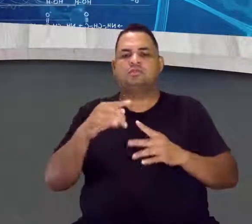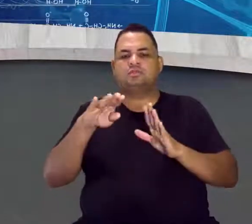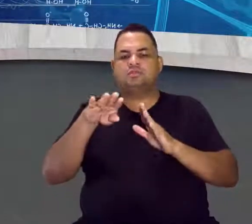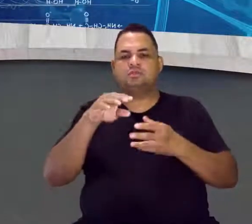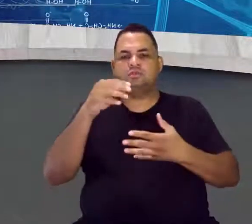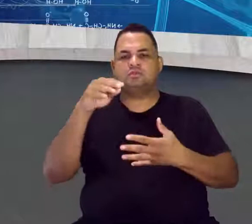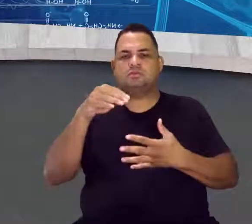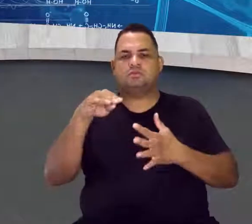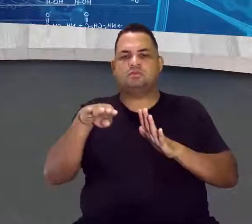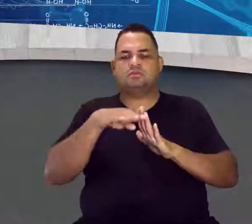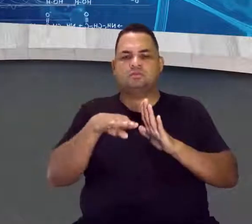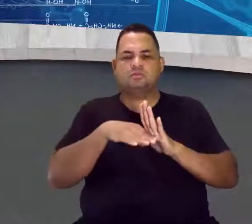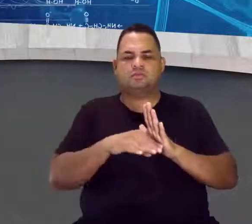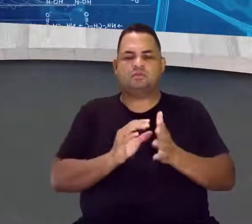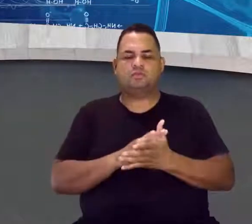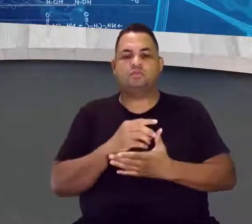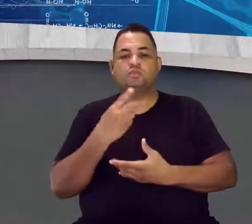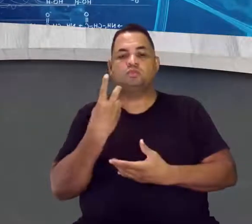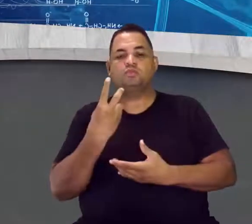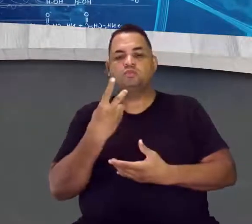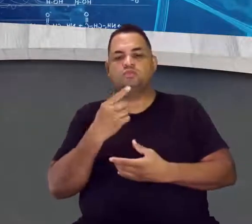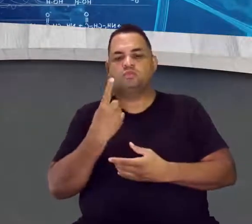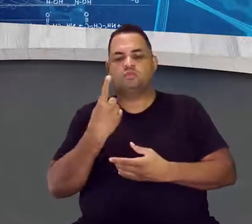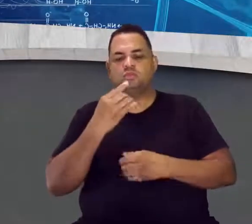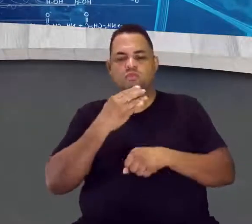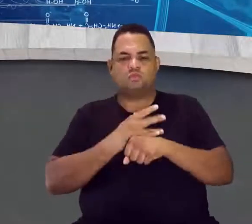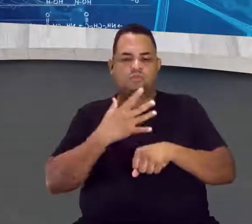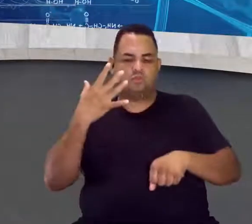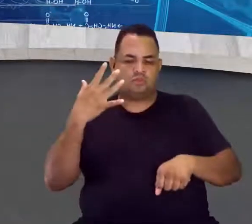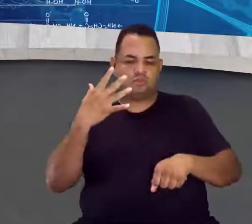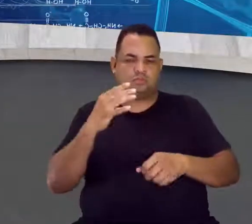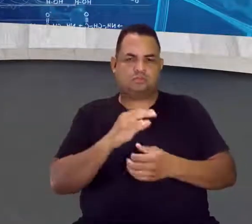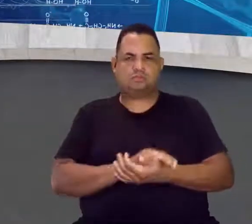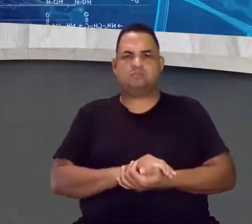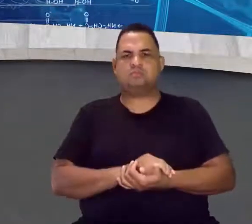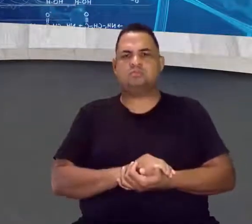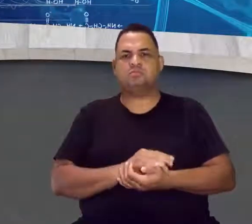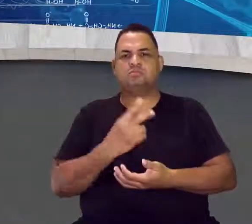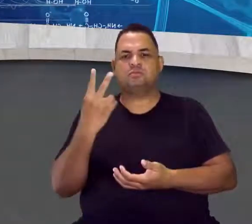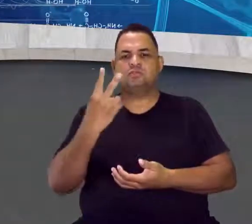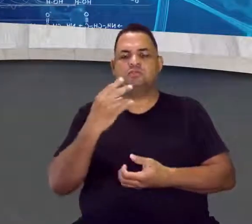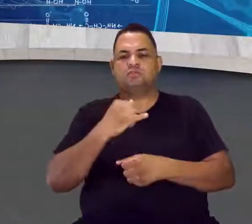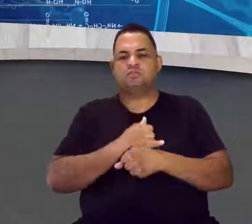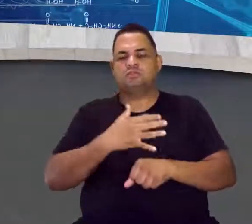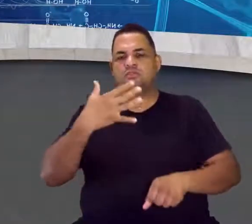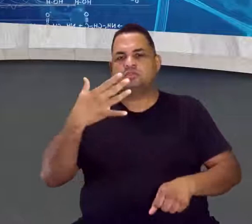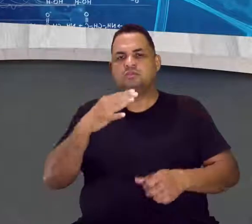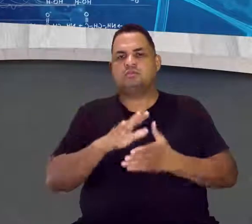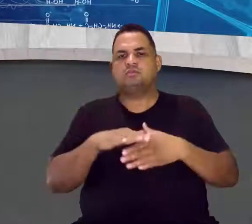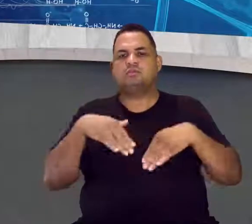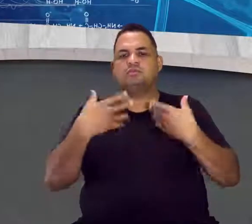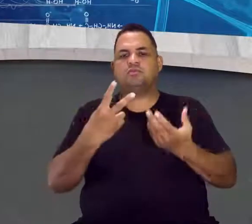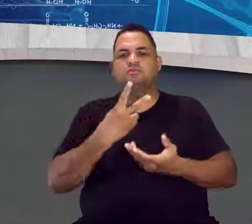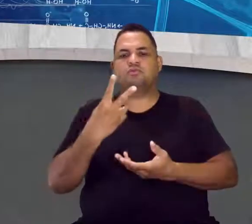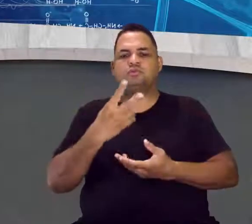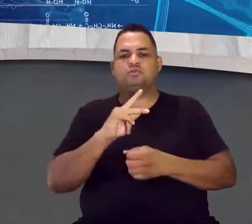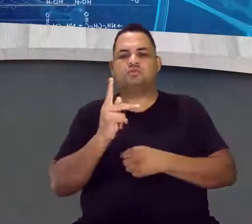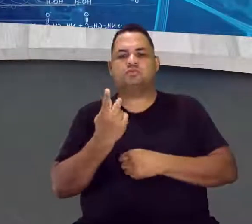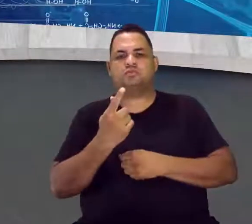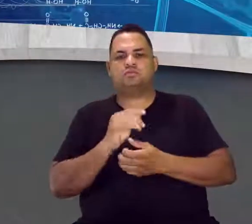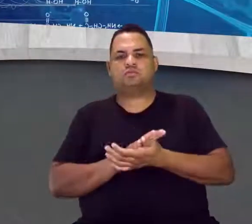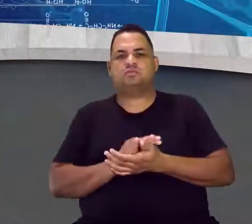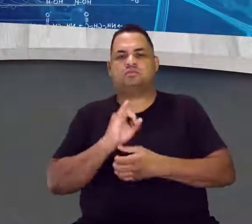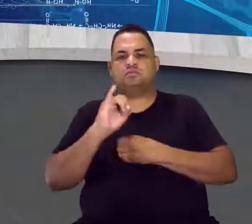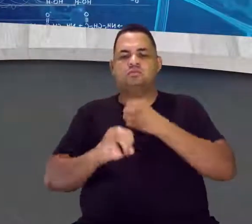classificação: monoácido, quando só um hidrogênio é ionizável; diácido, quando 2 hidrogênios